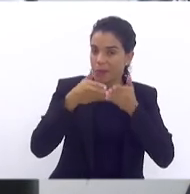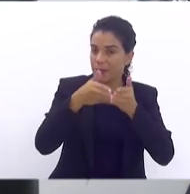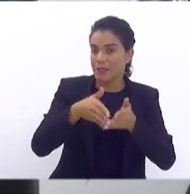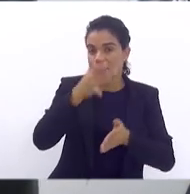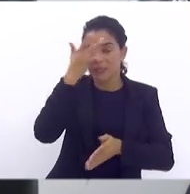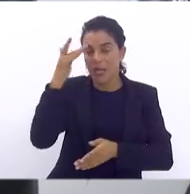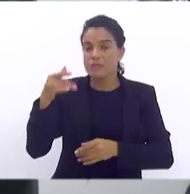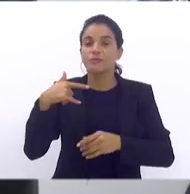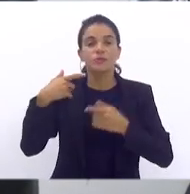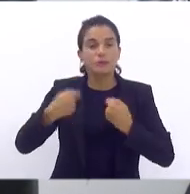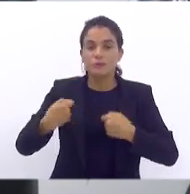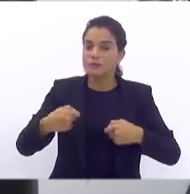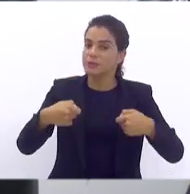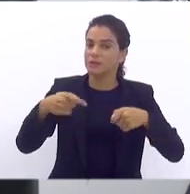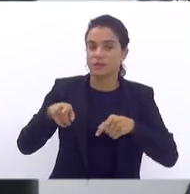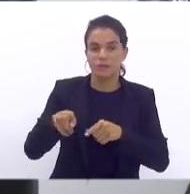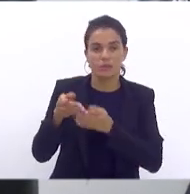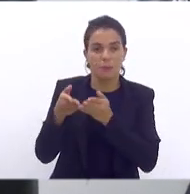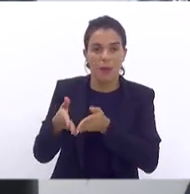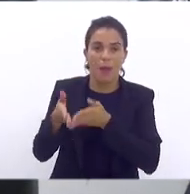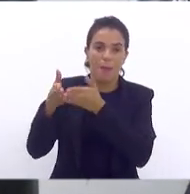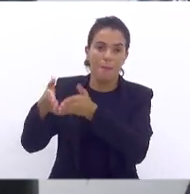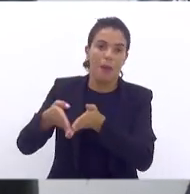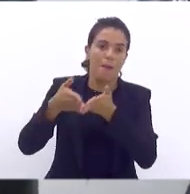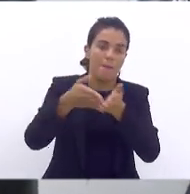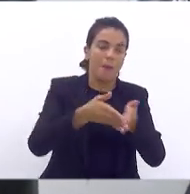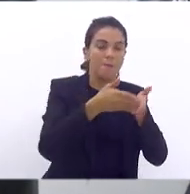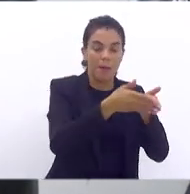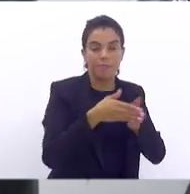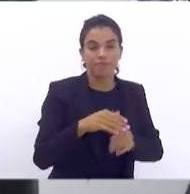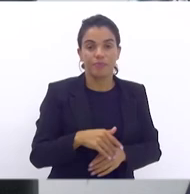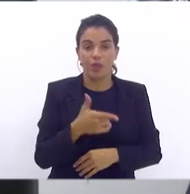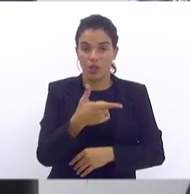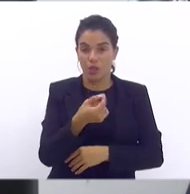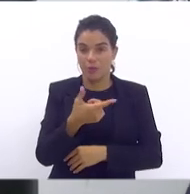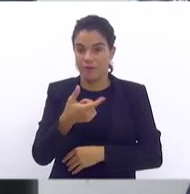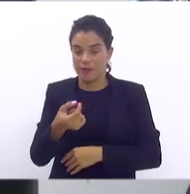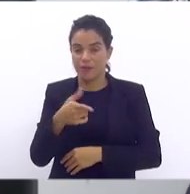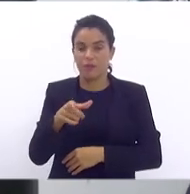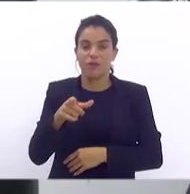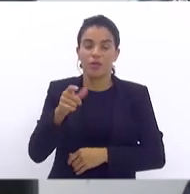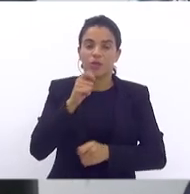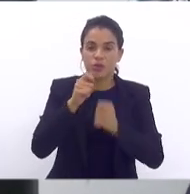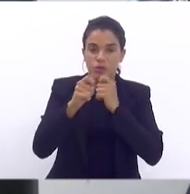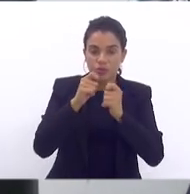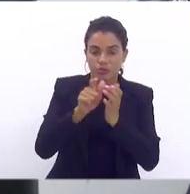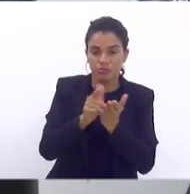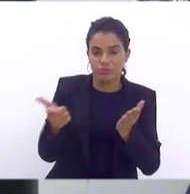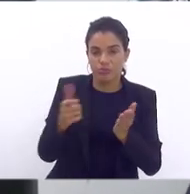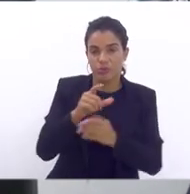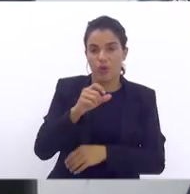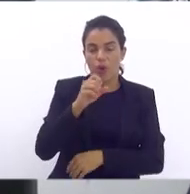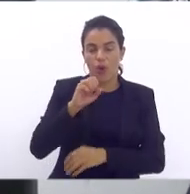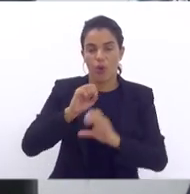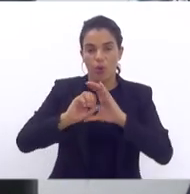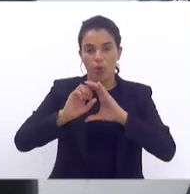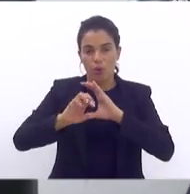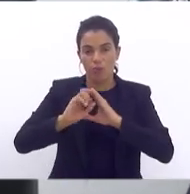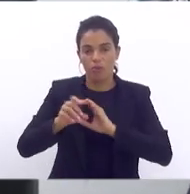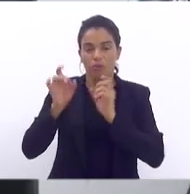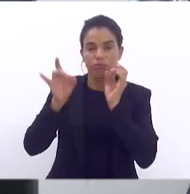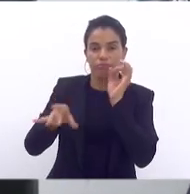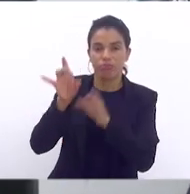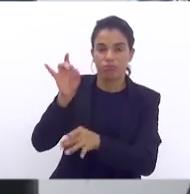que transitam ali ao longo da Baía de Guanabara. Em 2020, a reportagem TV O Globo mostrou que o mesmo navio largado no meio da